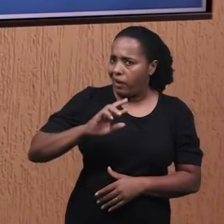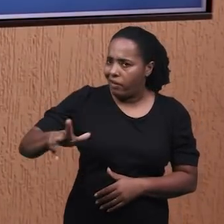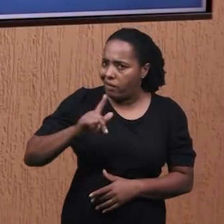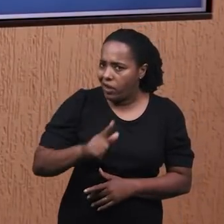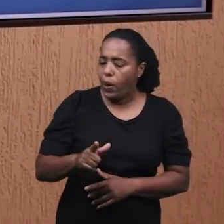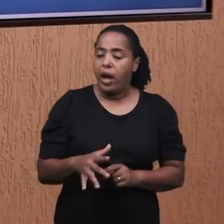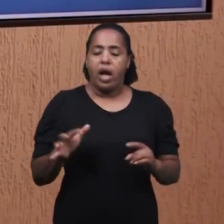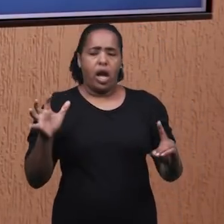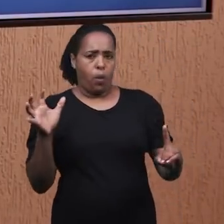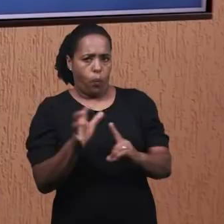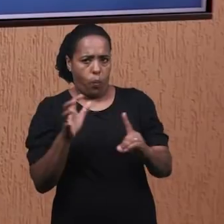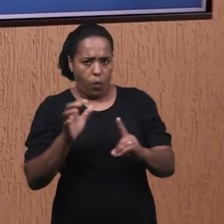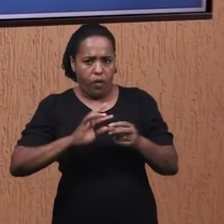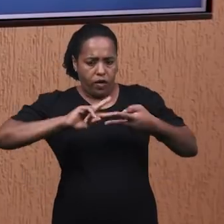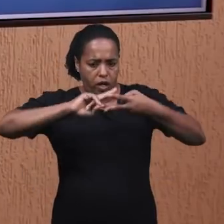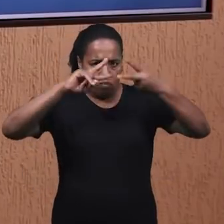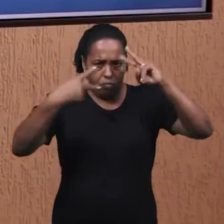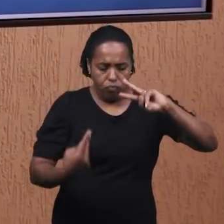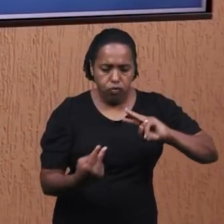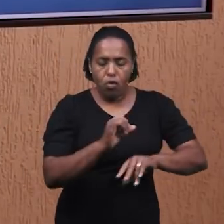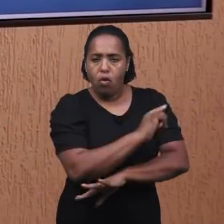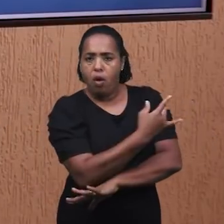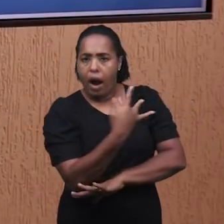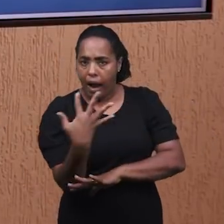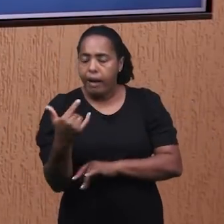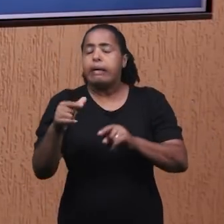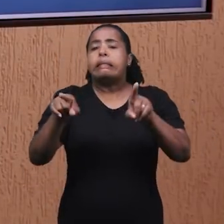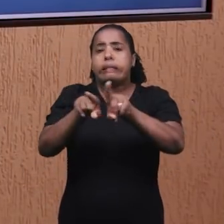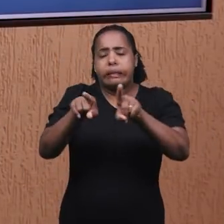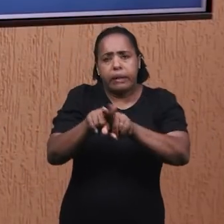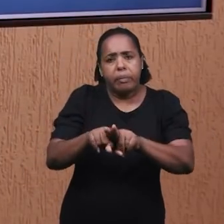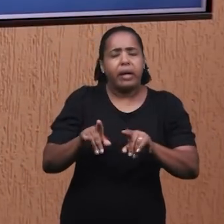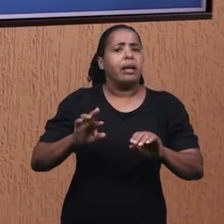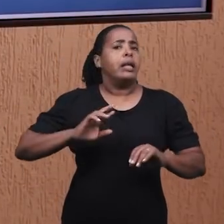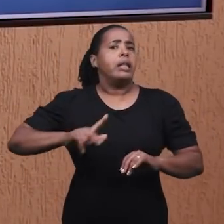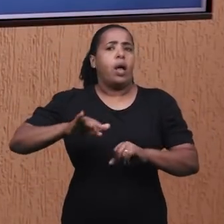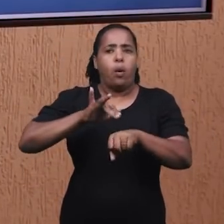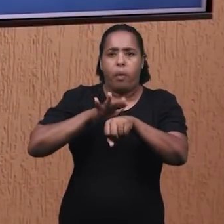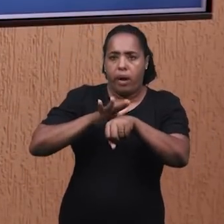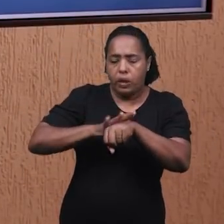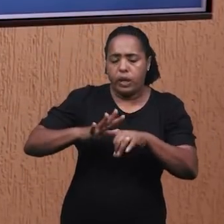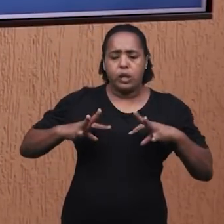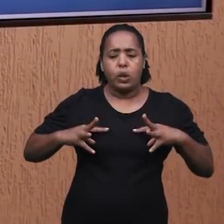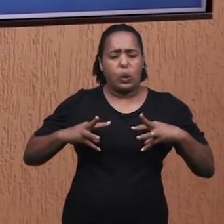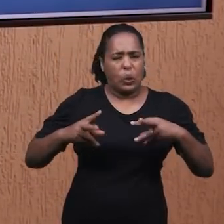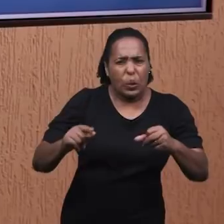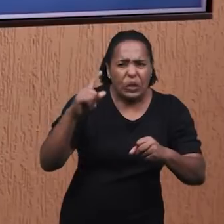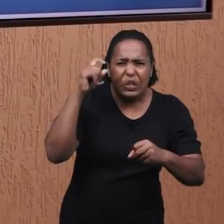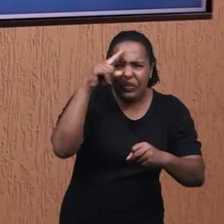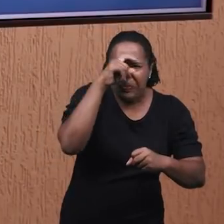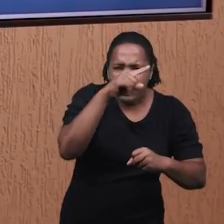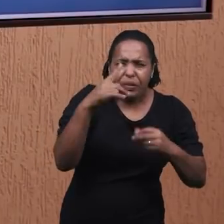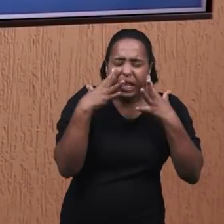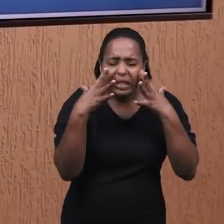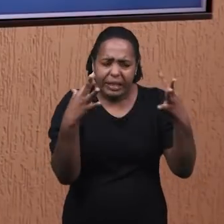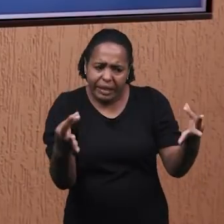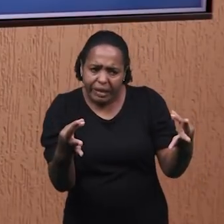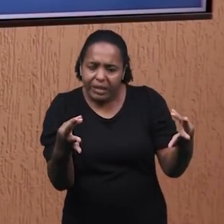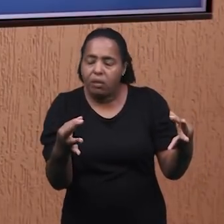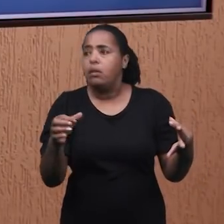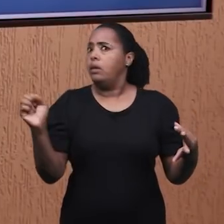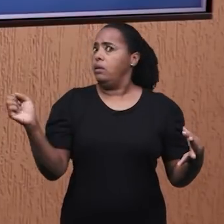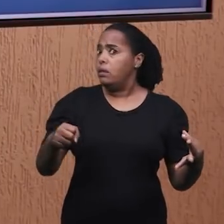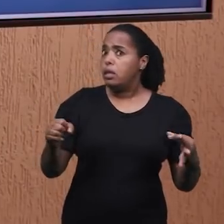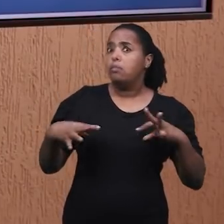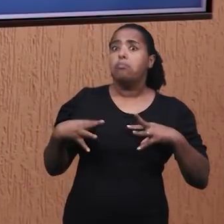influência genética e ambiental. Então, não é uma doença, pois todos têm dificuldade em prestar atenção. Sim,